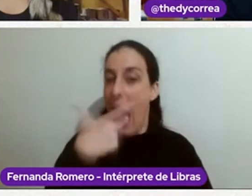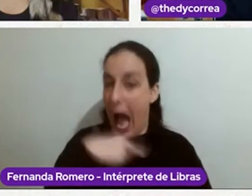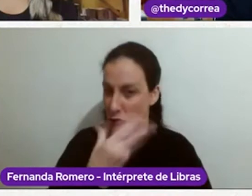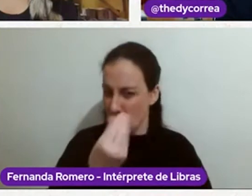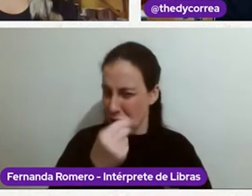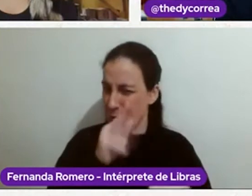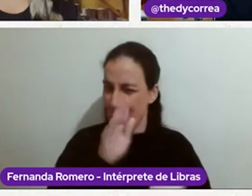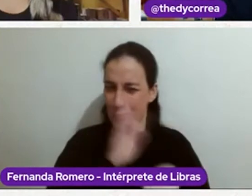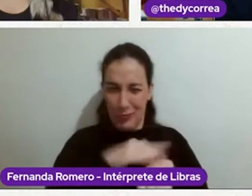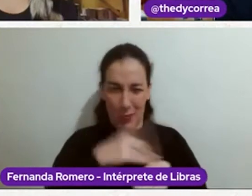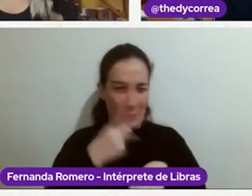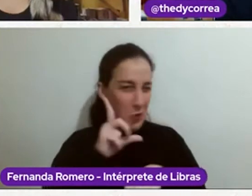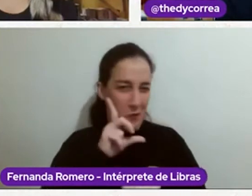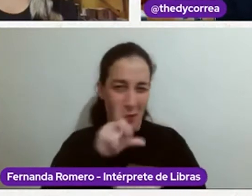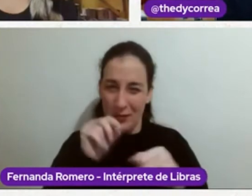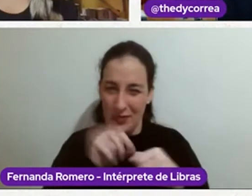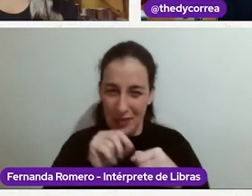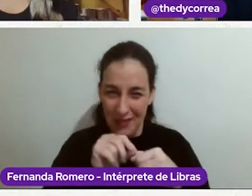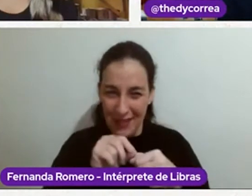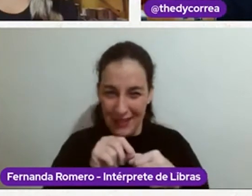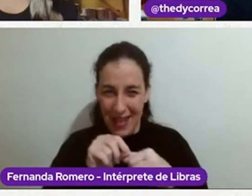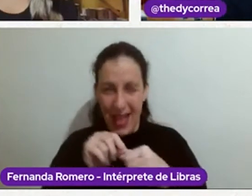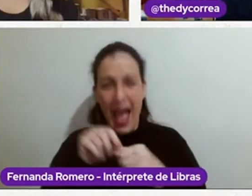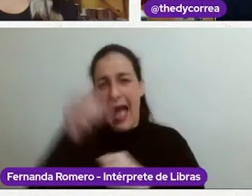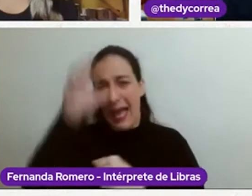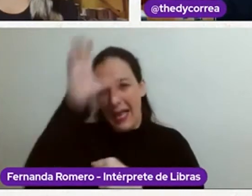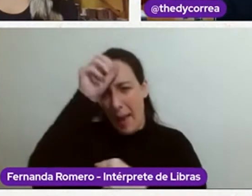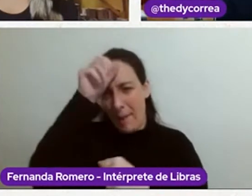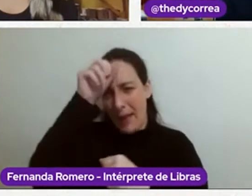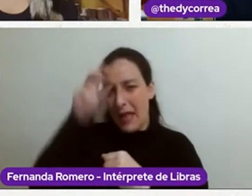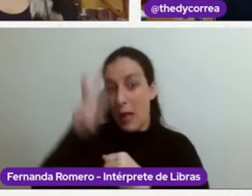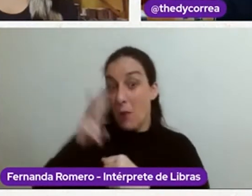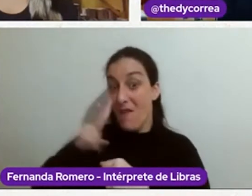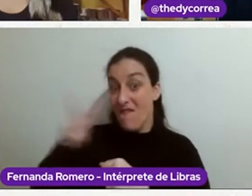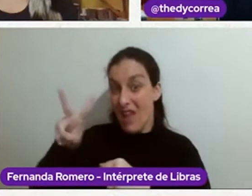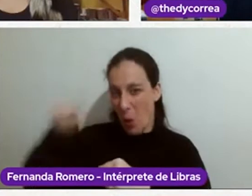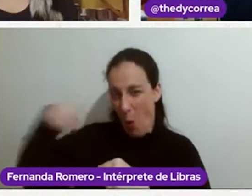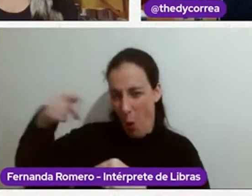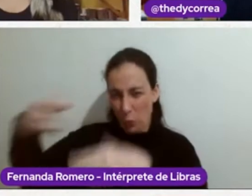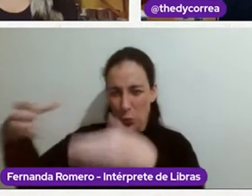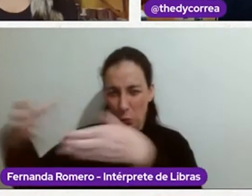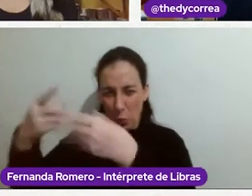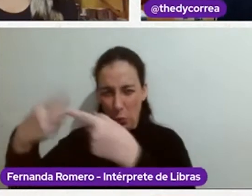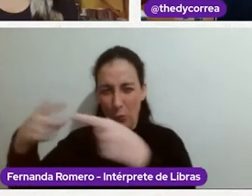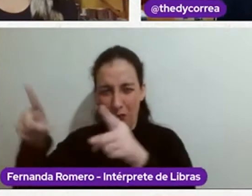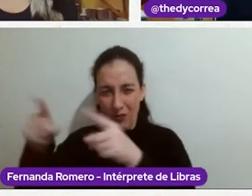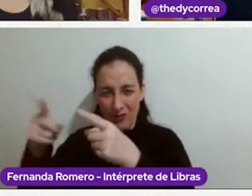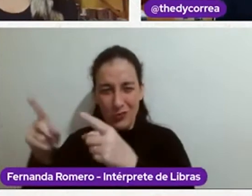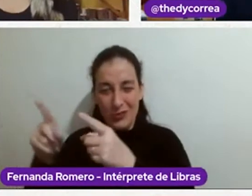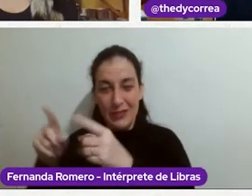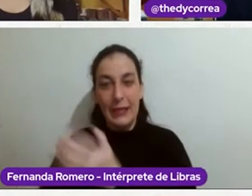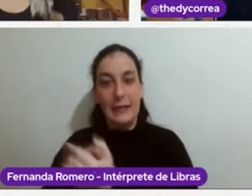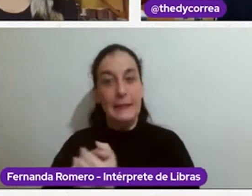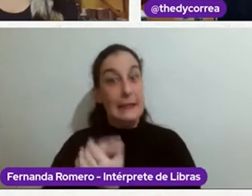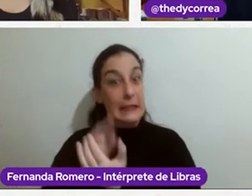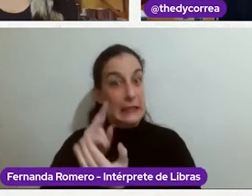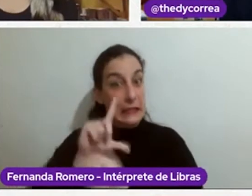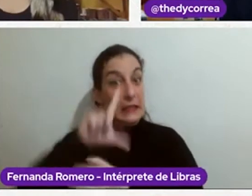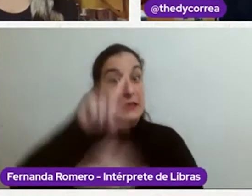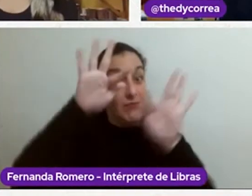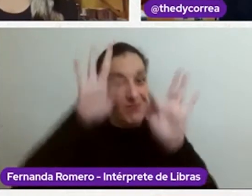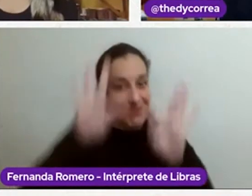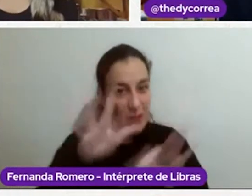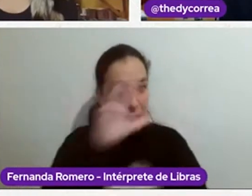Paralamas, aprendeu com outros artistas, mas assim, os Paralamas foram aqueles que a gente disse assim, é isso aqui a gente tem que fazer. Sempre depois do show, a